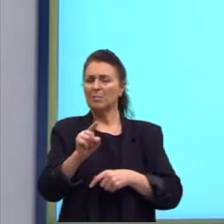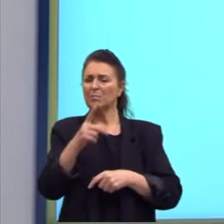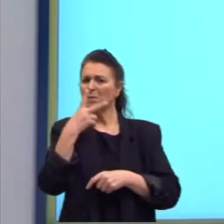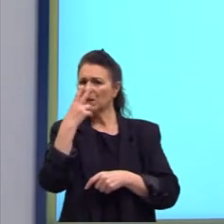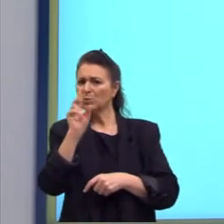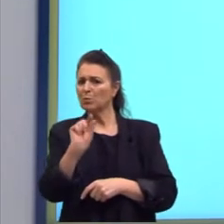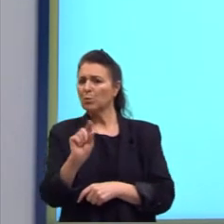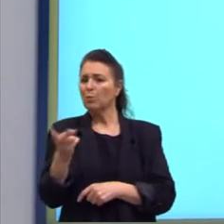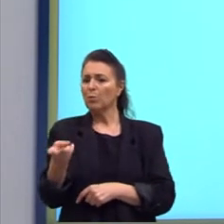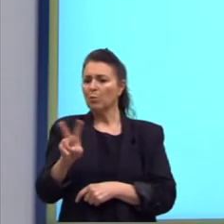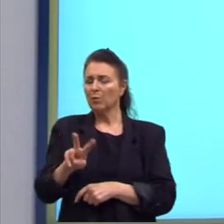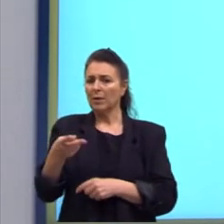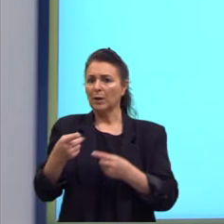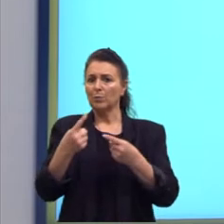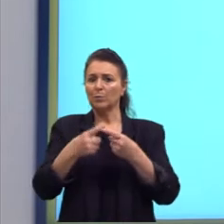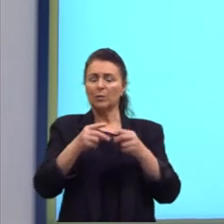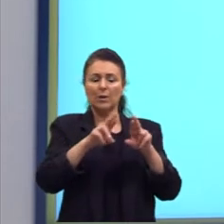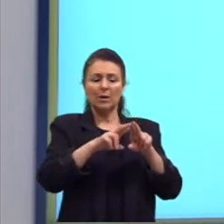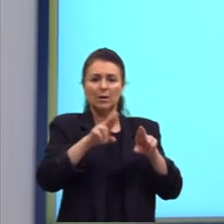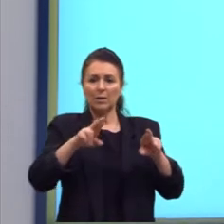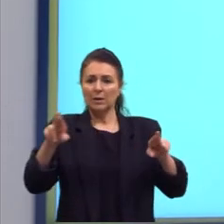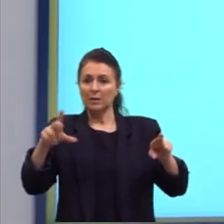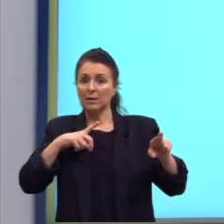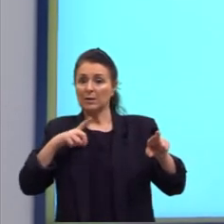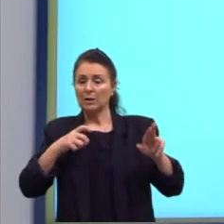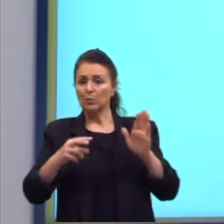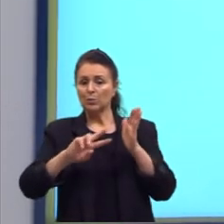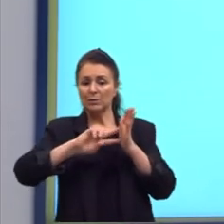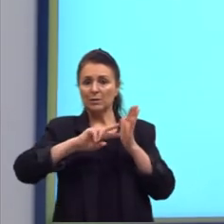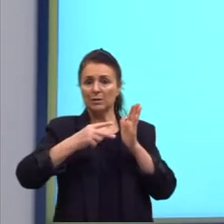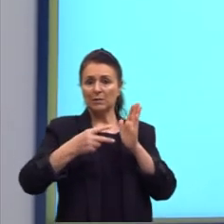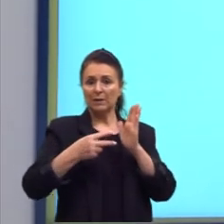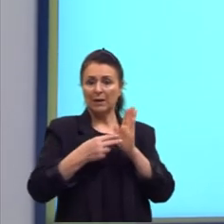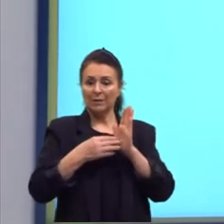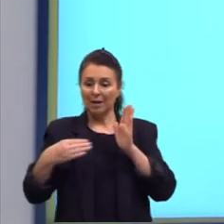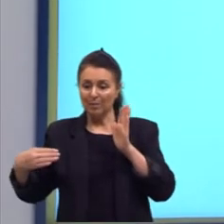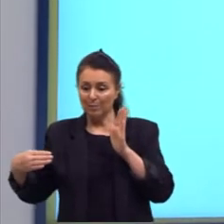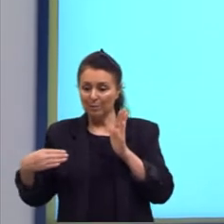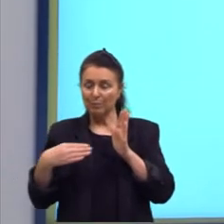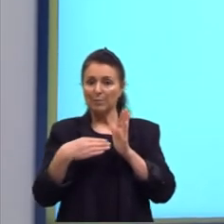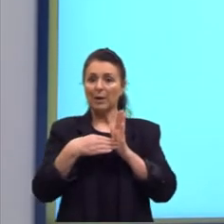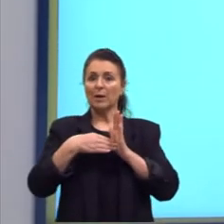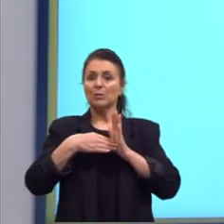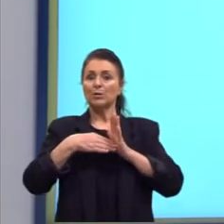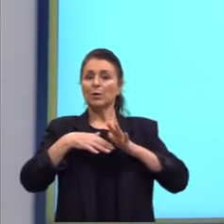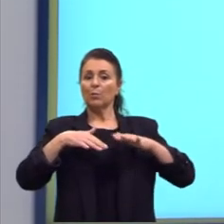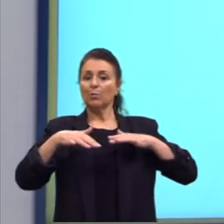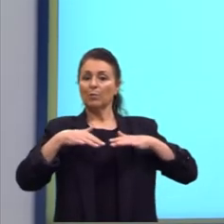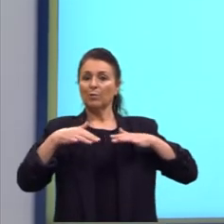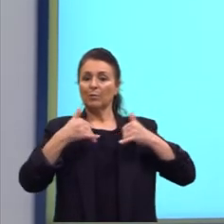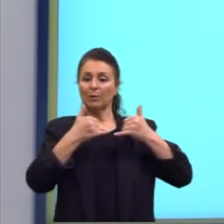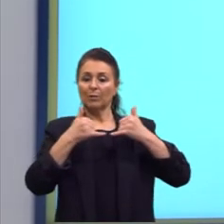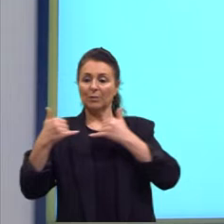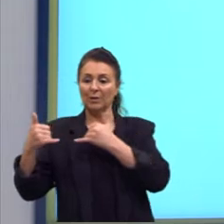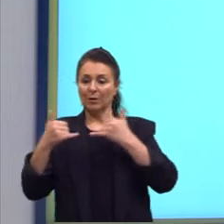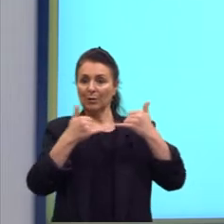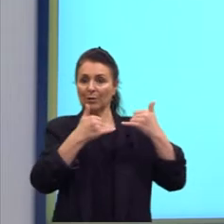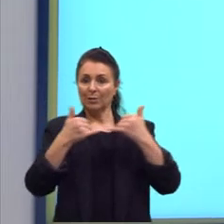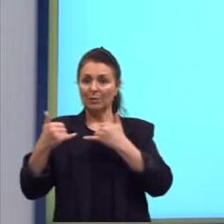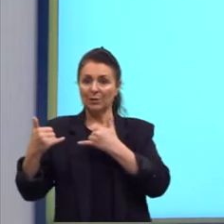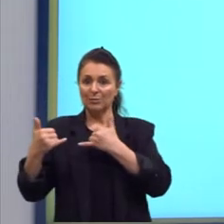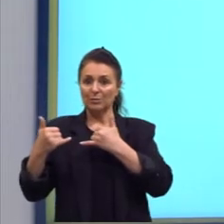contrário porque a resistência ela tem um significado de impedir né o movimento da corrente então